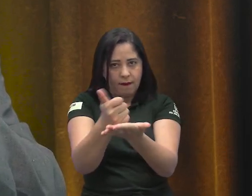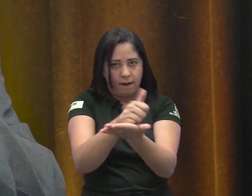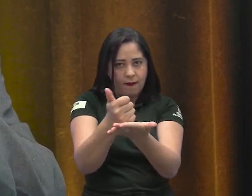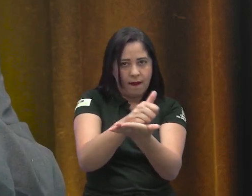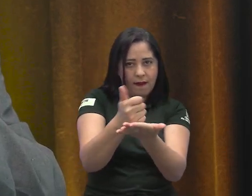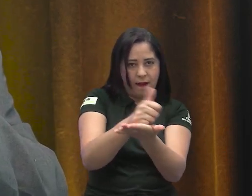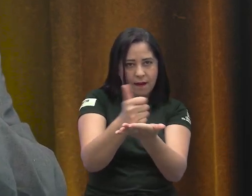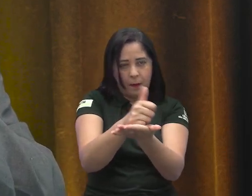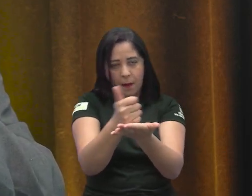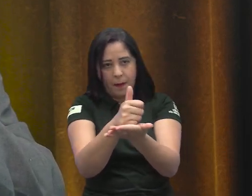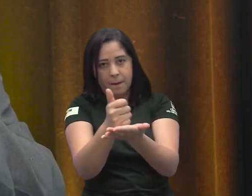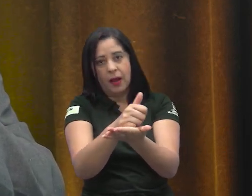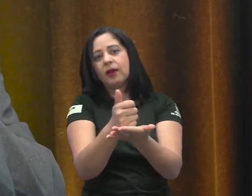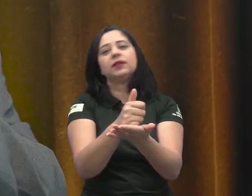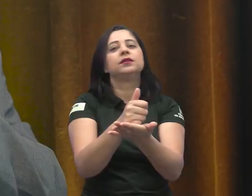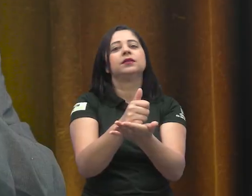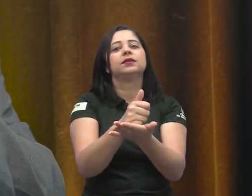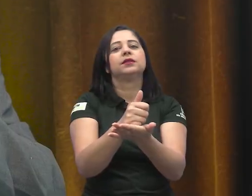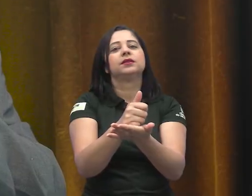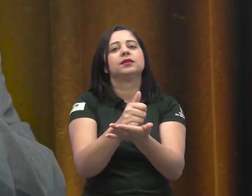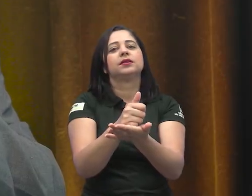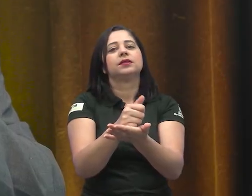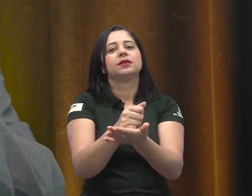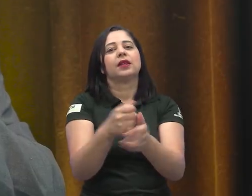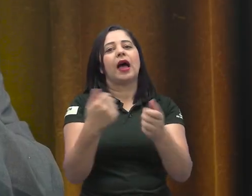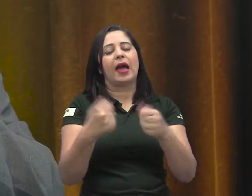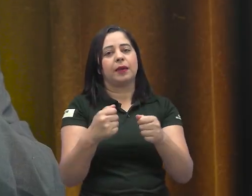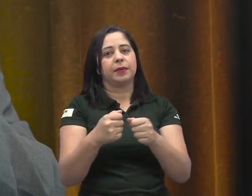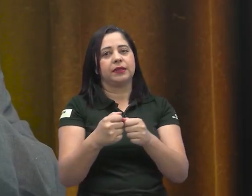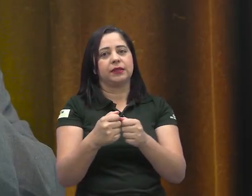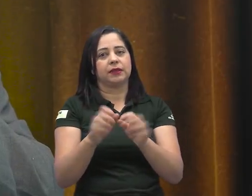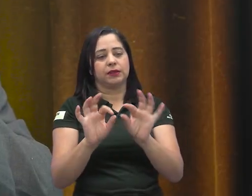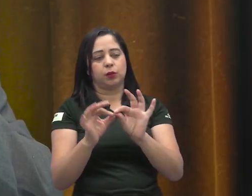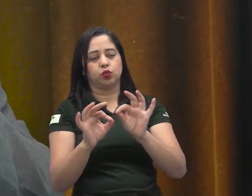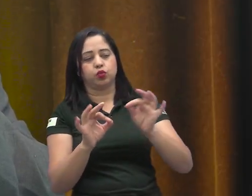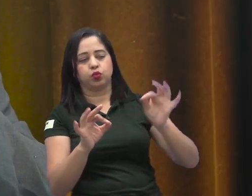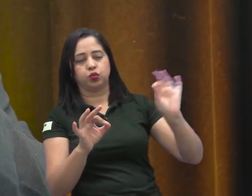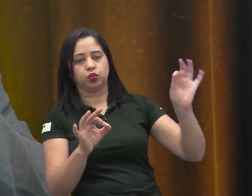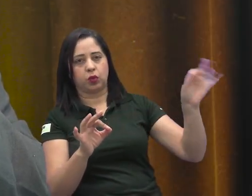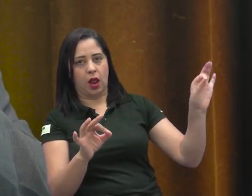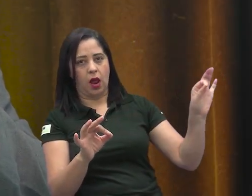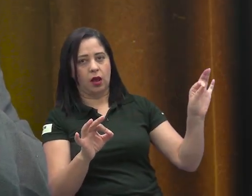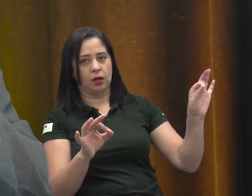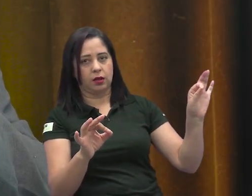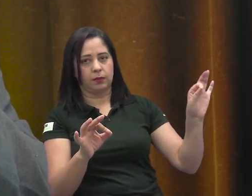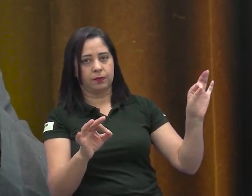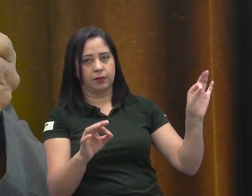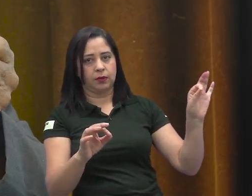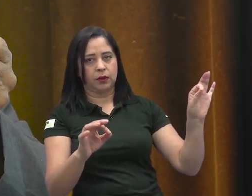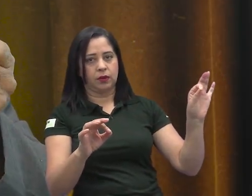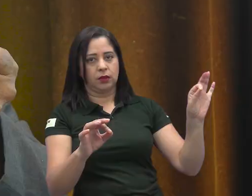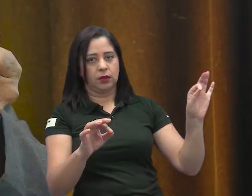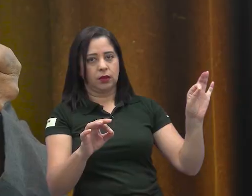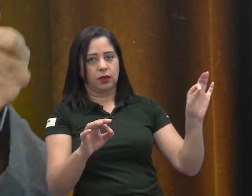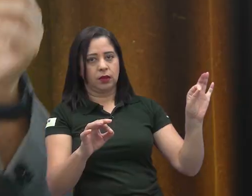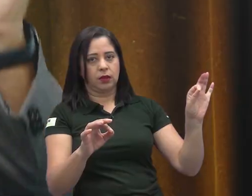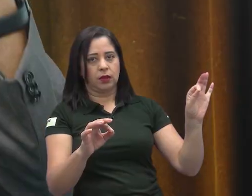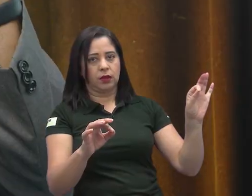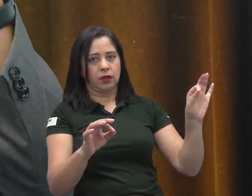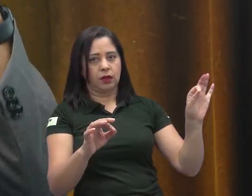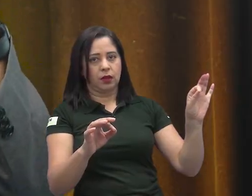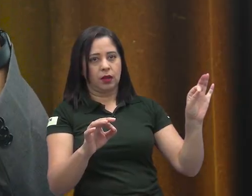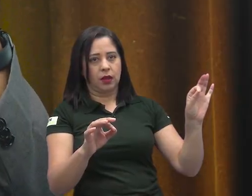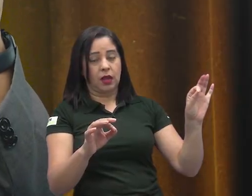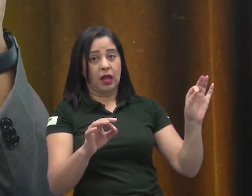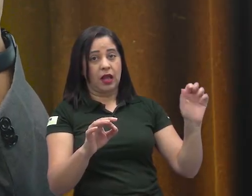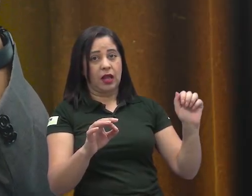de um local lá perto do palácio até o Chinatown, que é um bairro lá de Londres. E uns foram e eles estavam